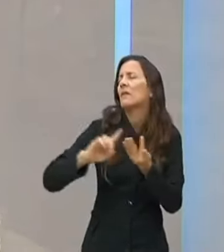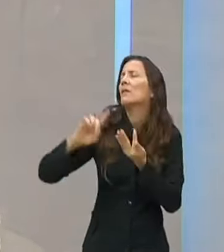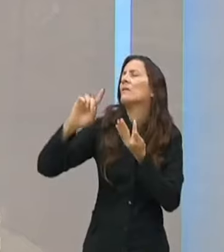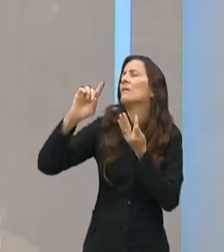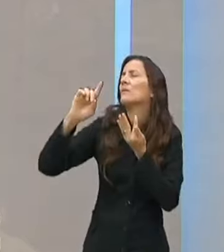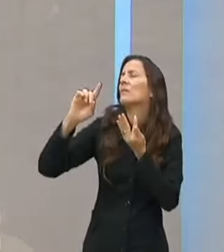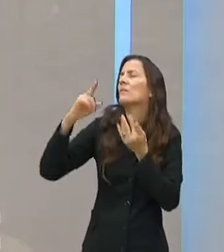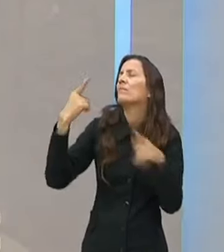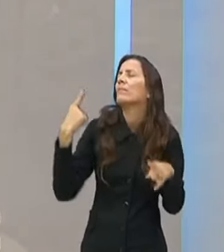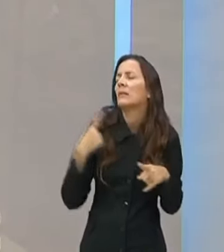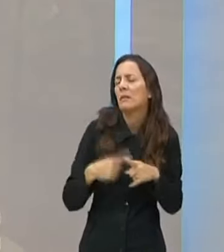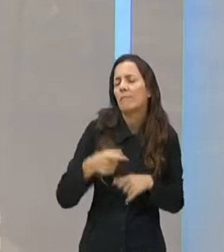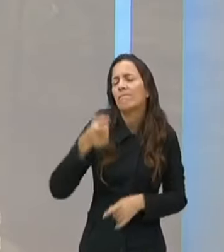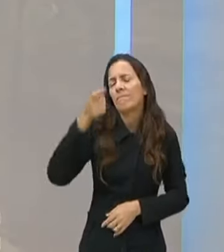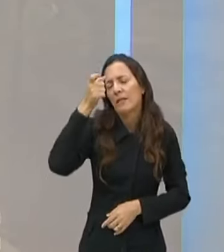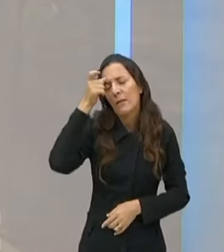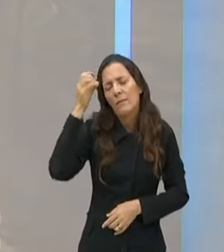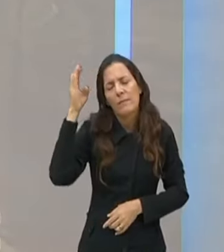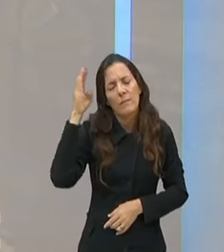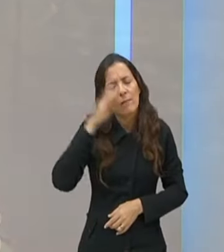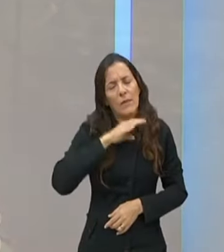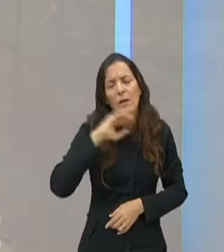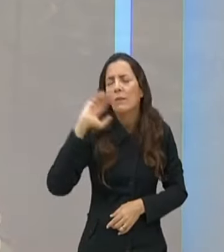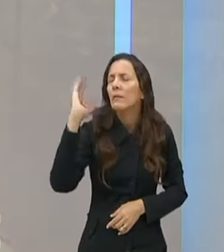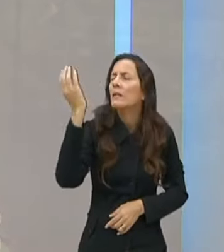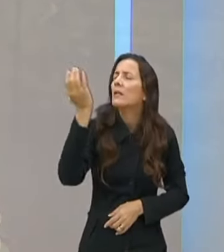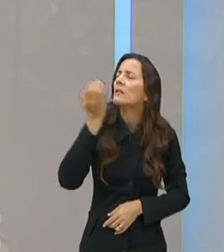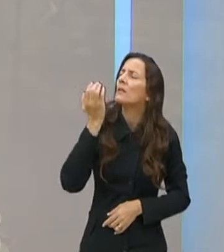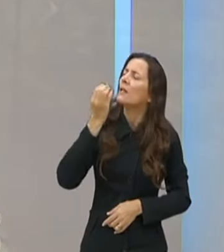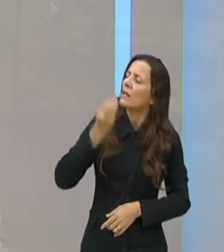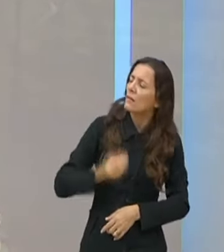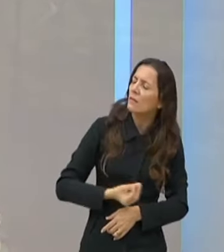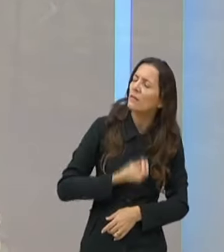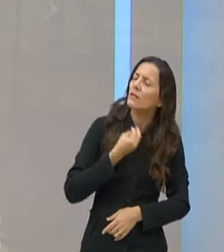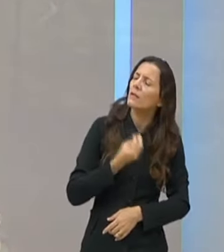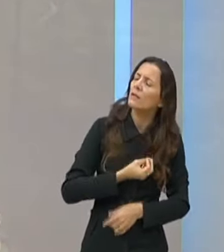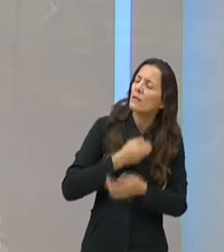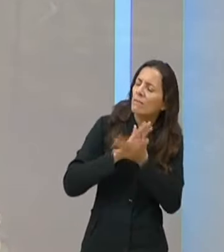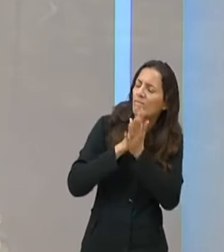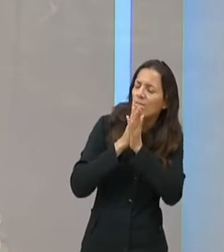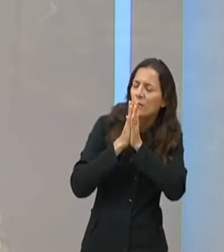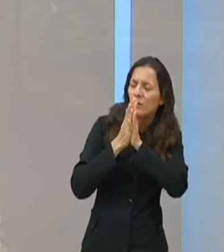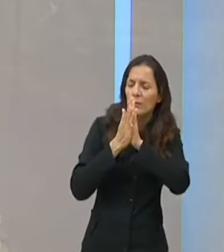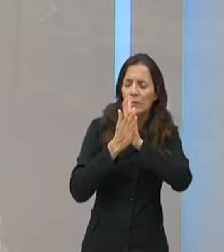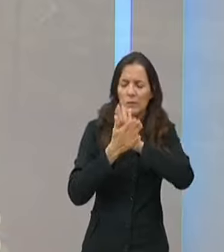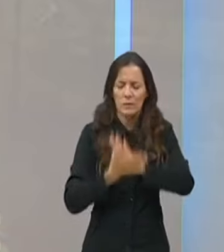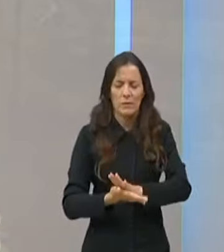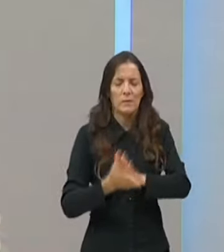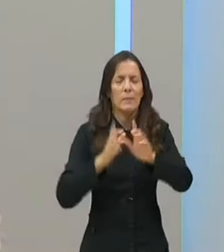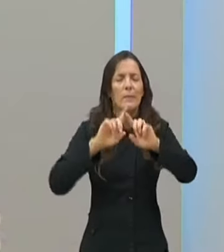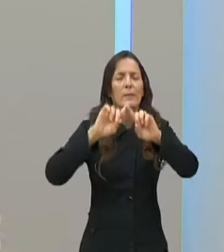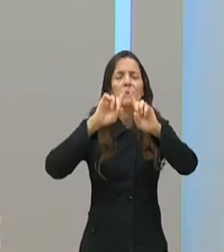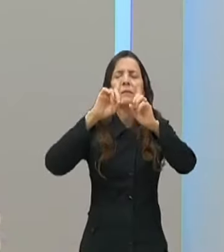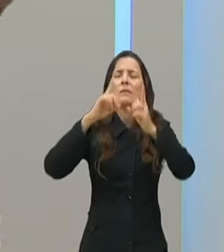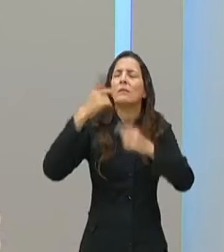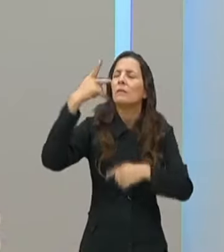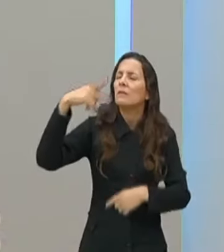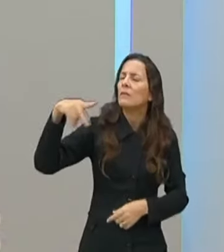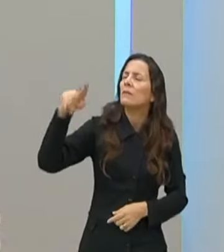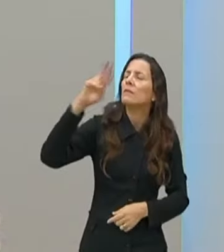para destruir as famílias, para destruir as vidas. E só tu sabes, Senhor, o que